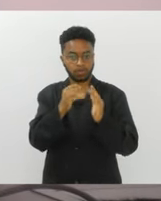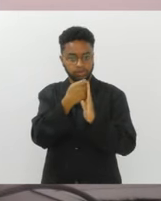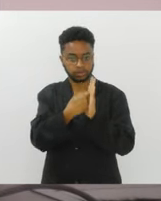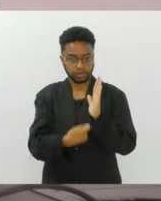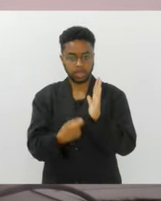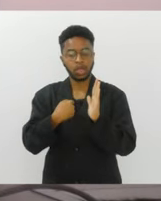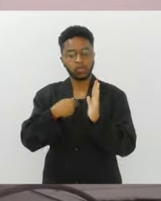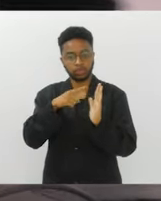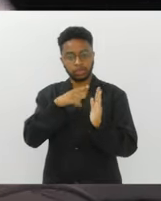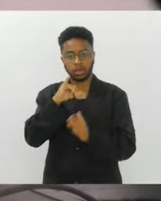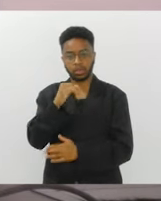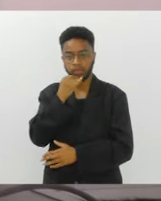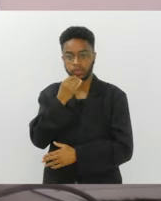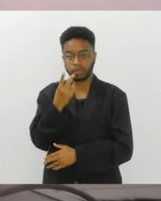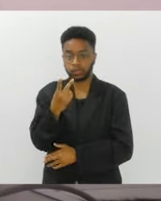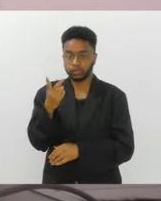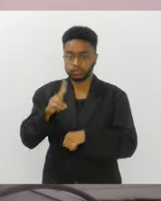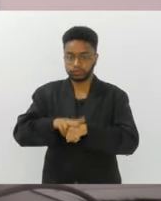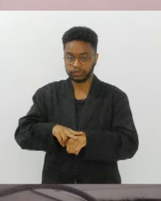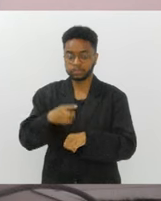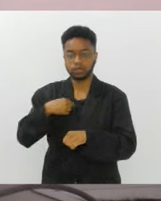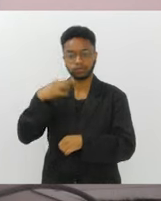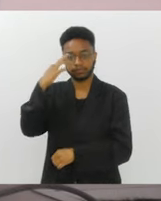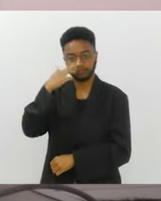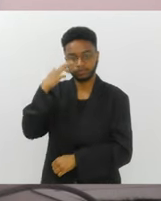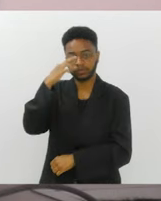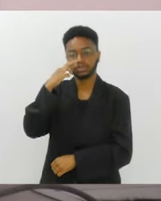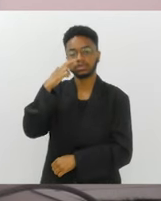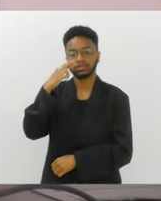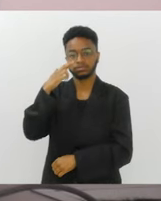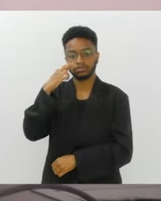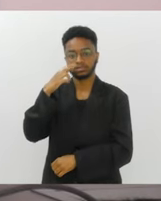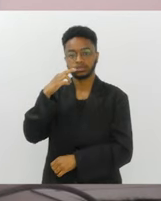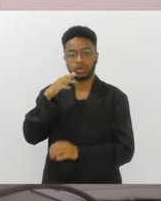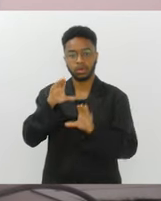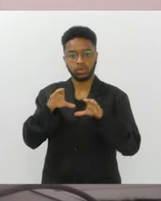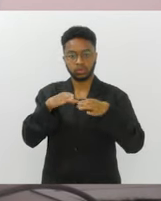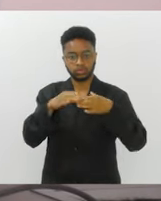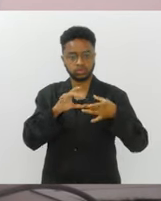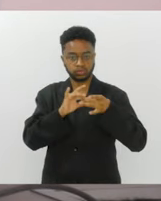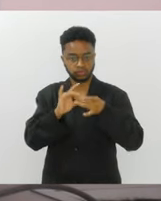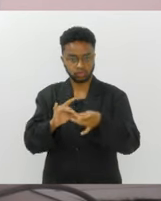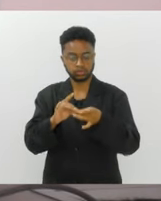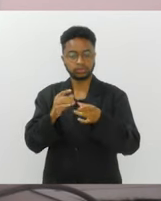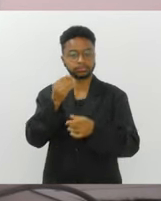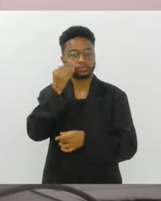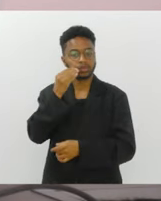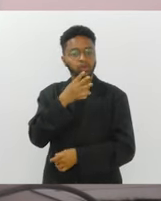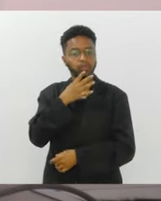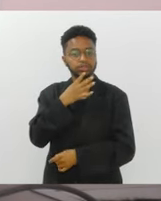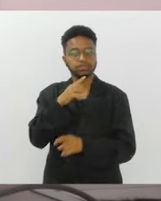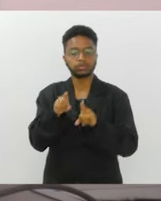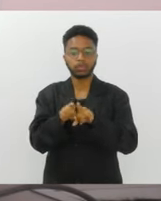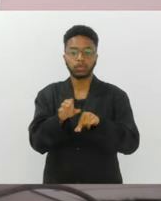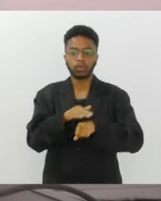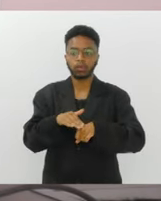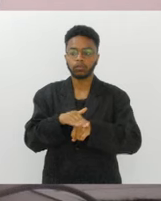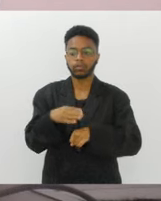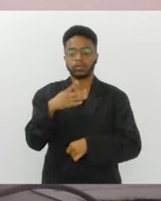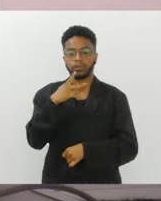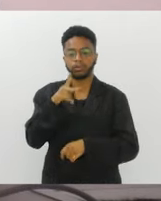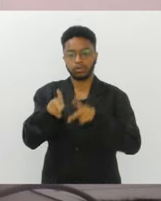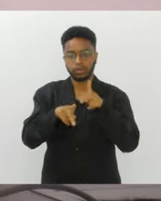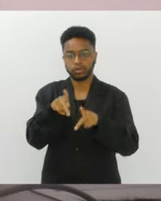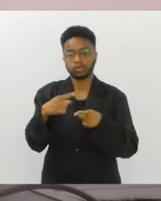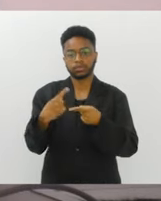oportunidade duas vezes de ir como fiscalizador dessa comissão para conhecer e conversar com a população que de fato